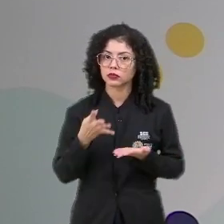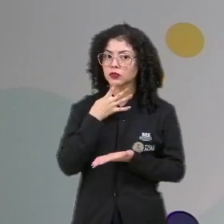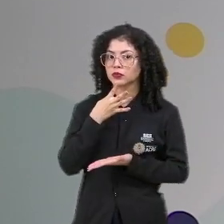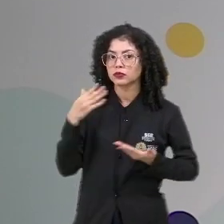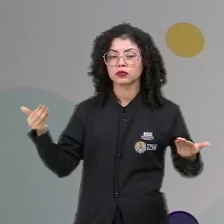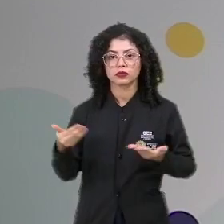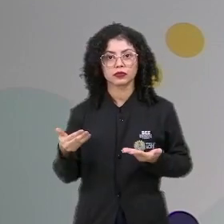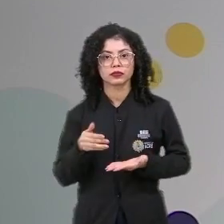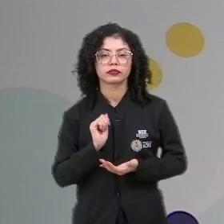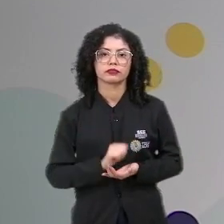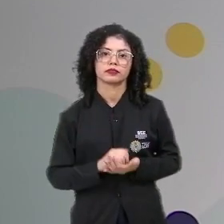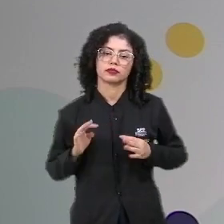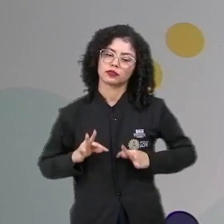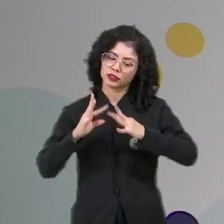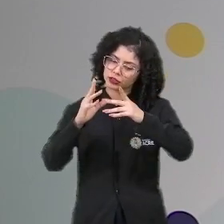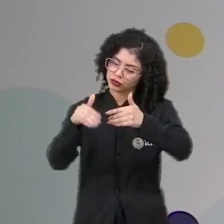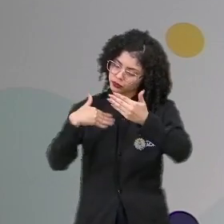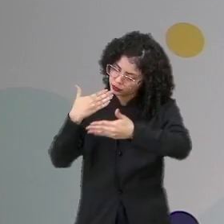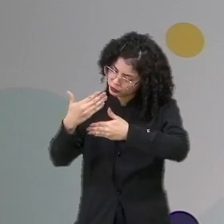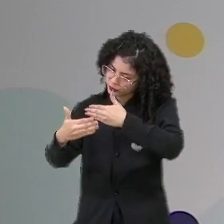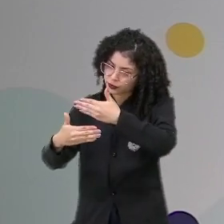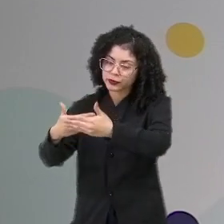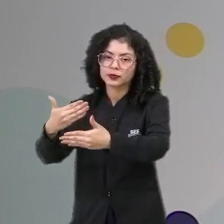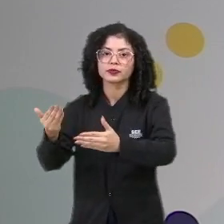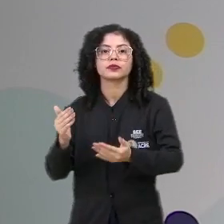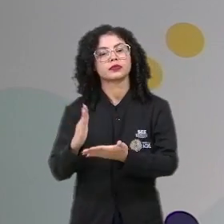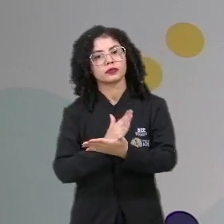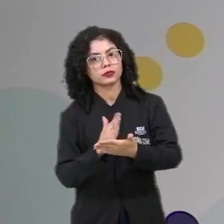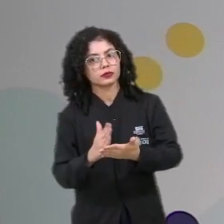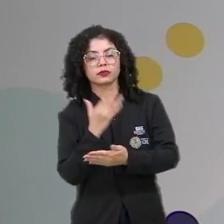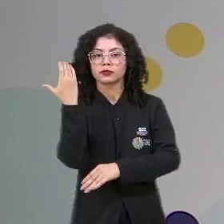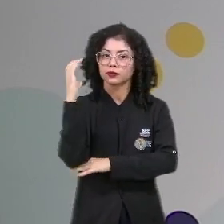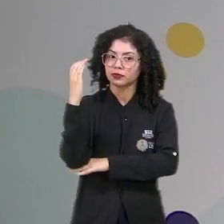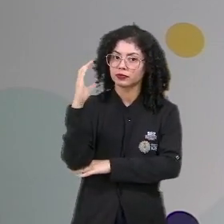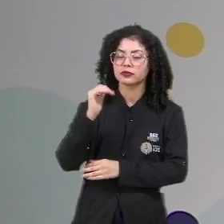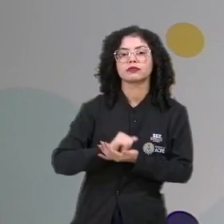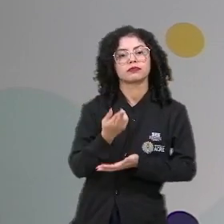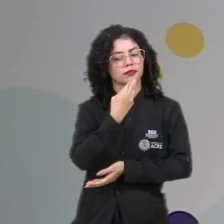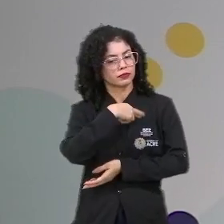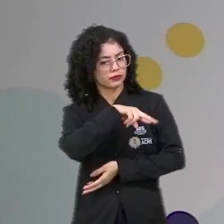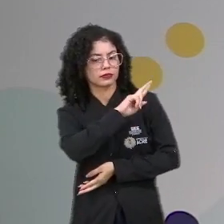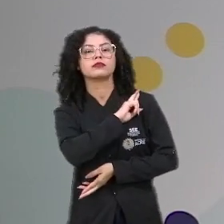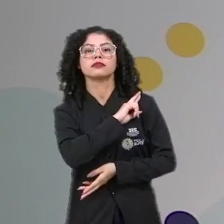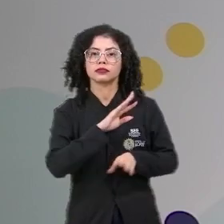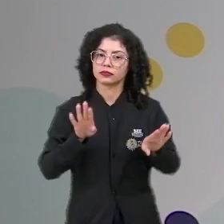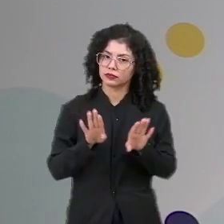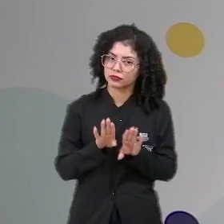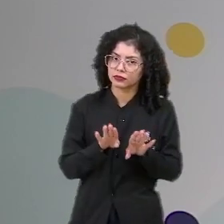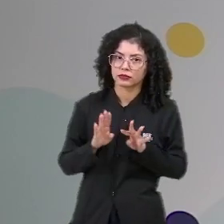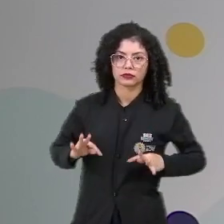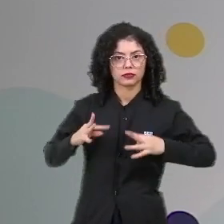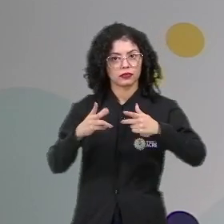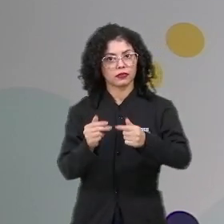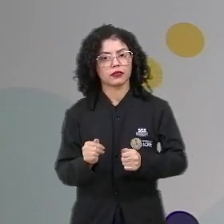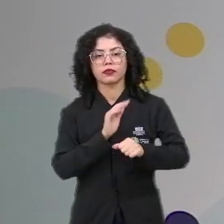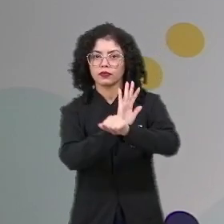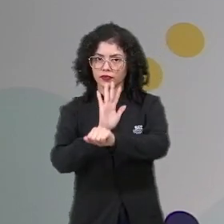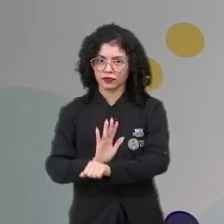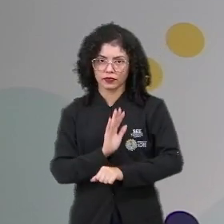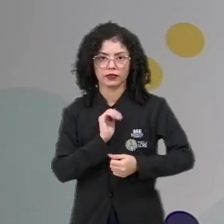conhecemos hoje. Teve todo um processo, alguns cientistas responsáveis por todas essas